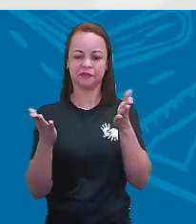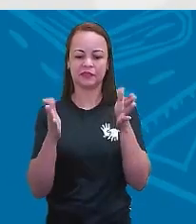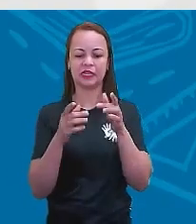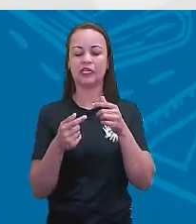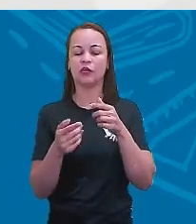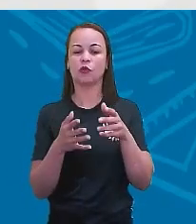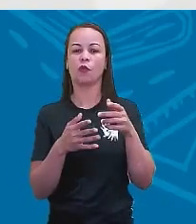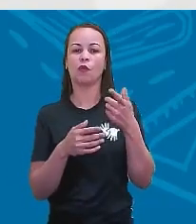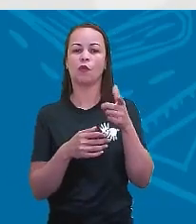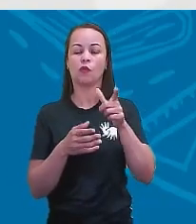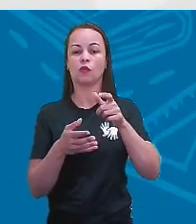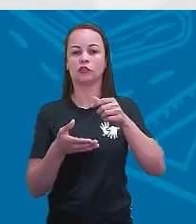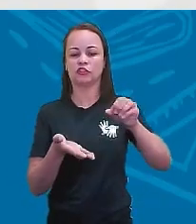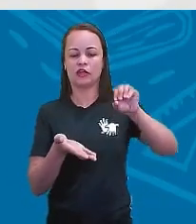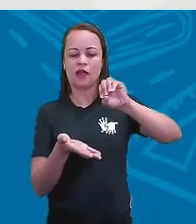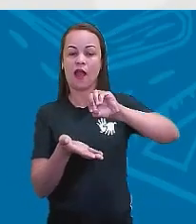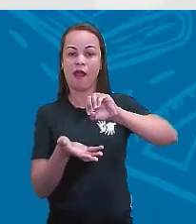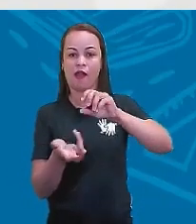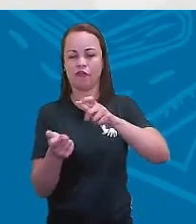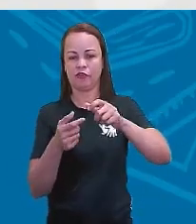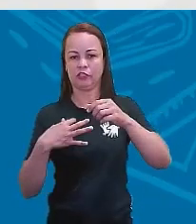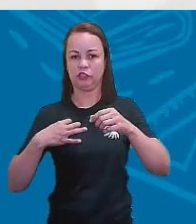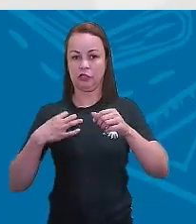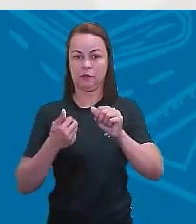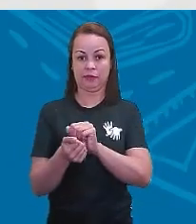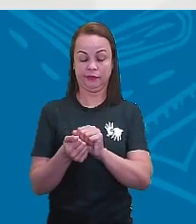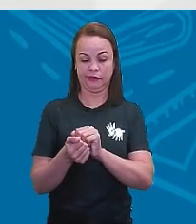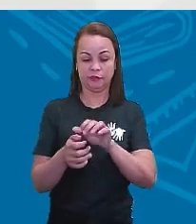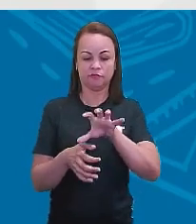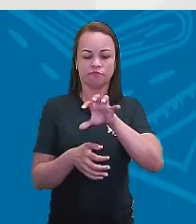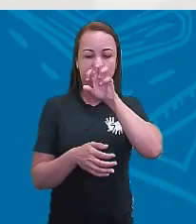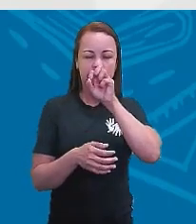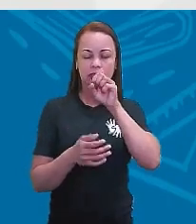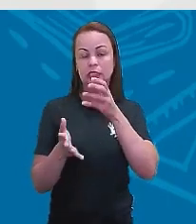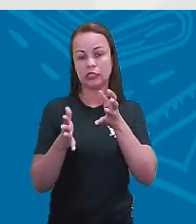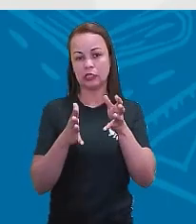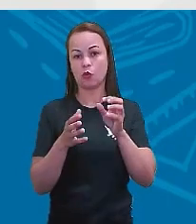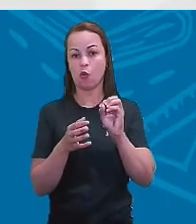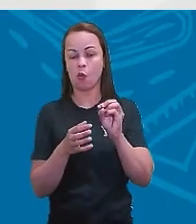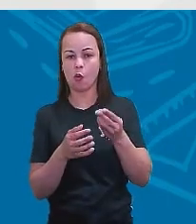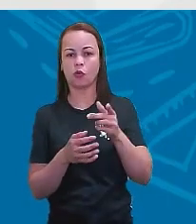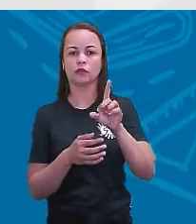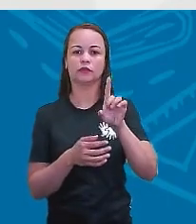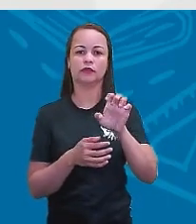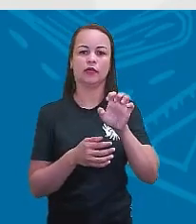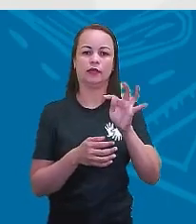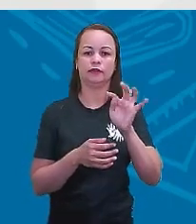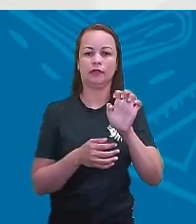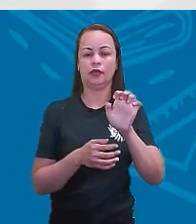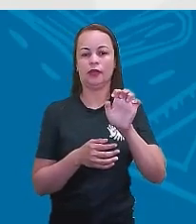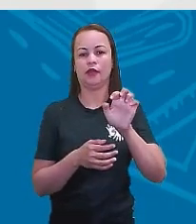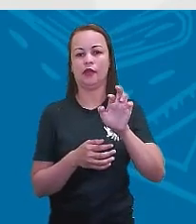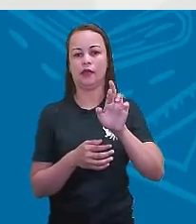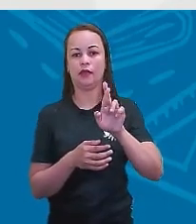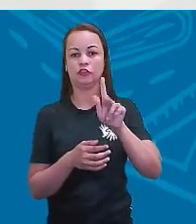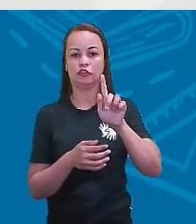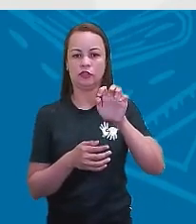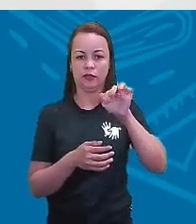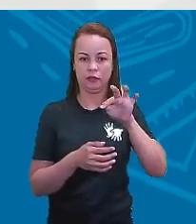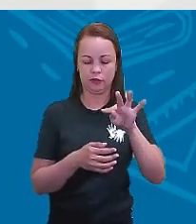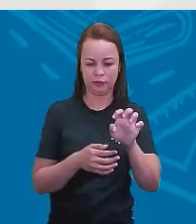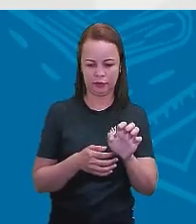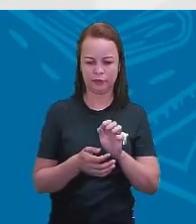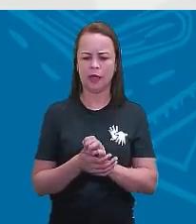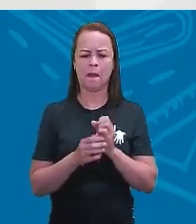de amaciante ou detergente. Olha só, aqui a gente pôde fazer monstro, pôde fazer